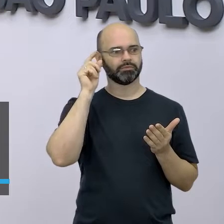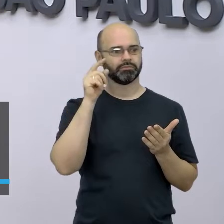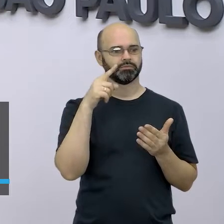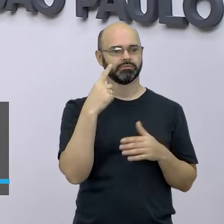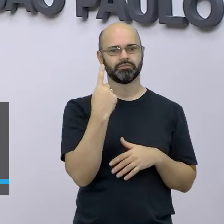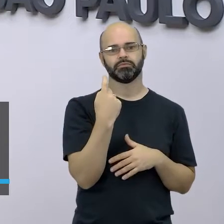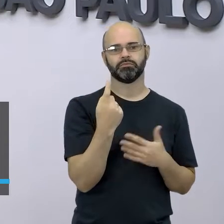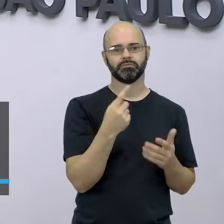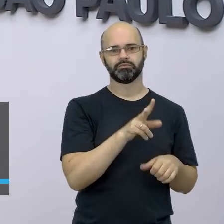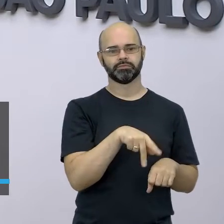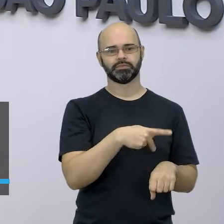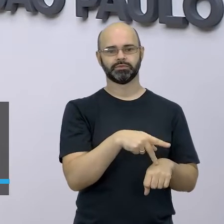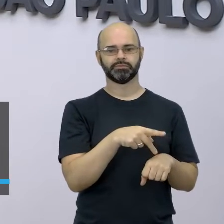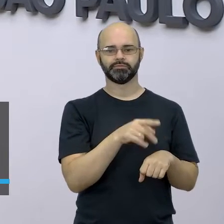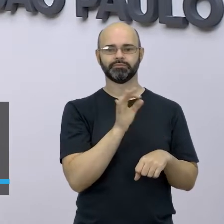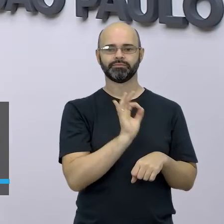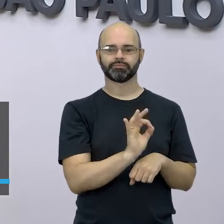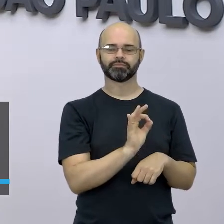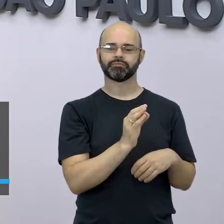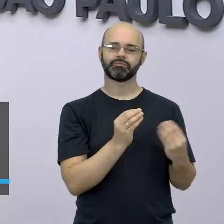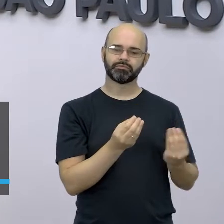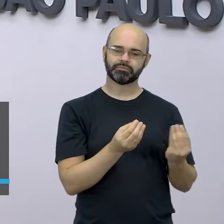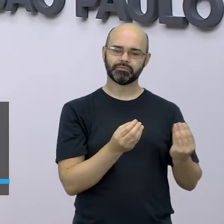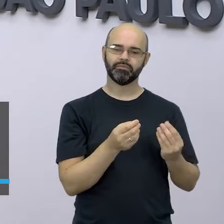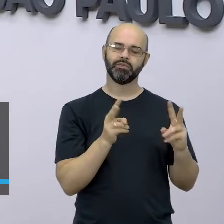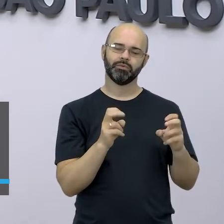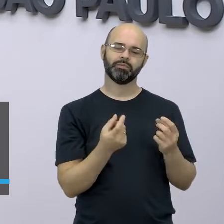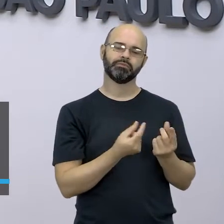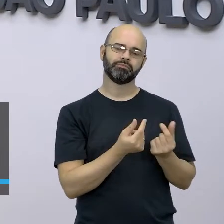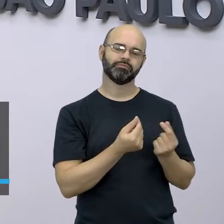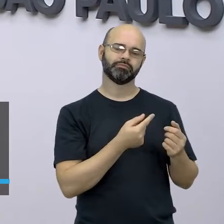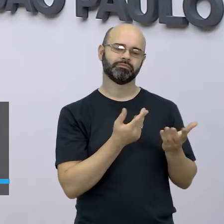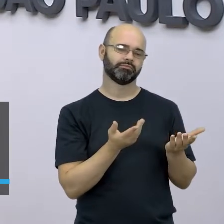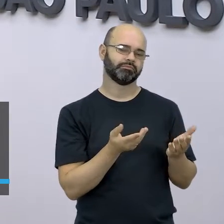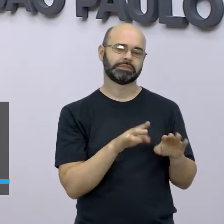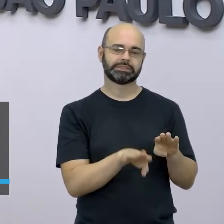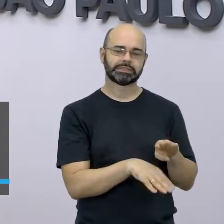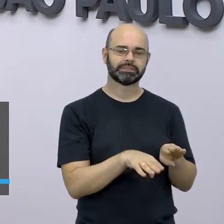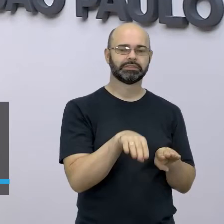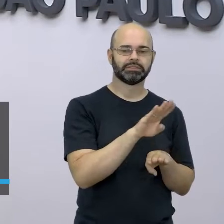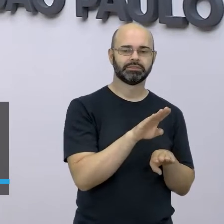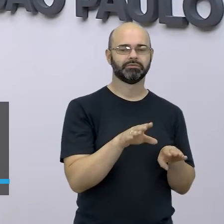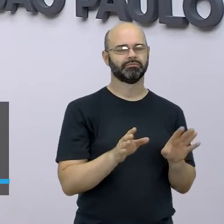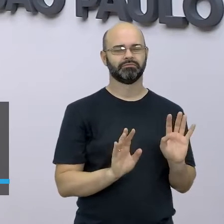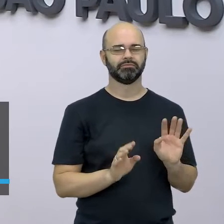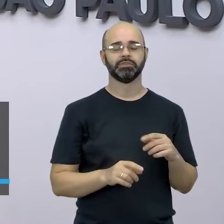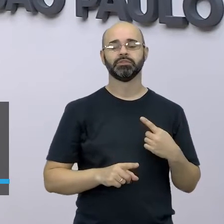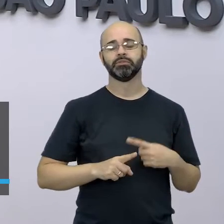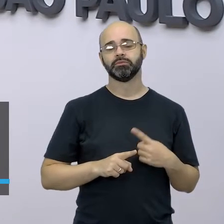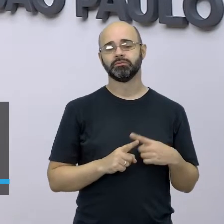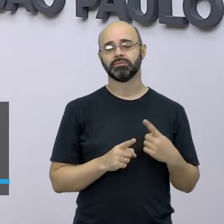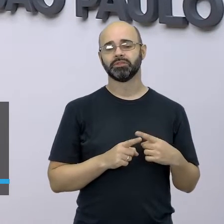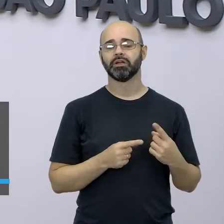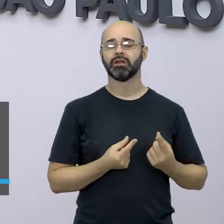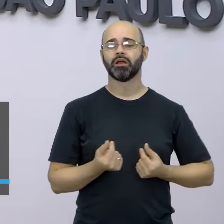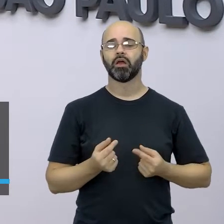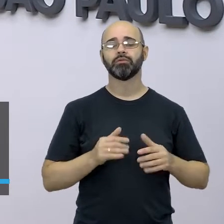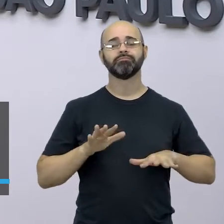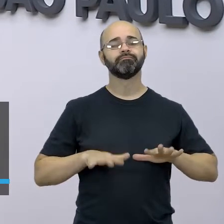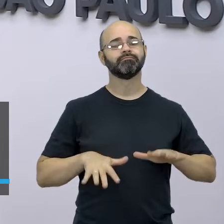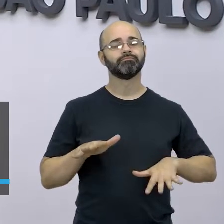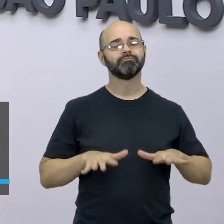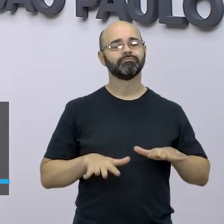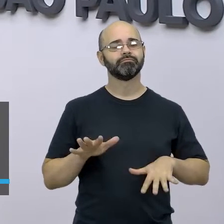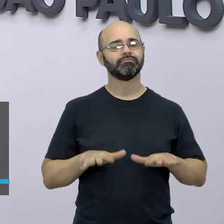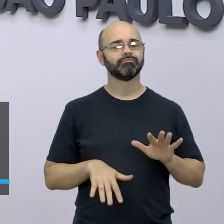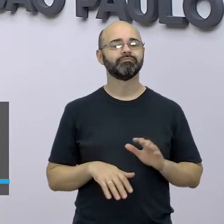para definir principalmente esses países a questão econômica, né? Porque a economia é algo muito relativo, né? A